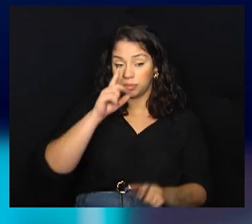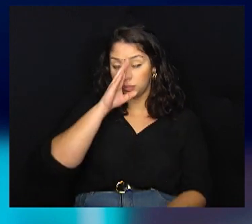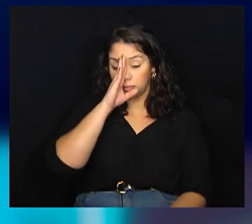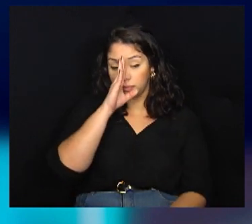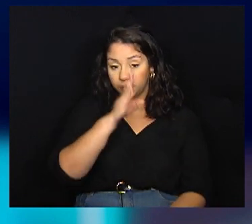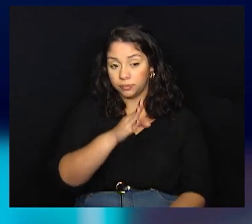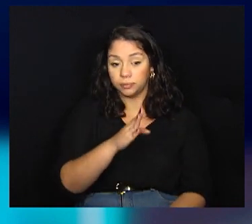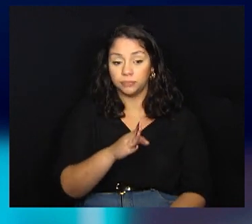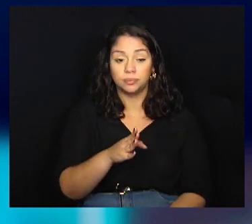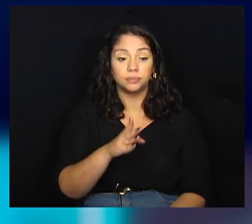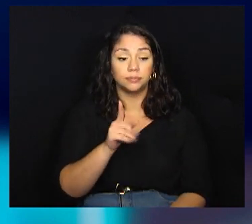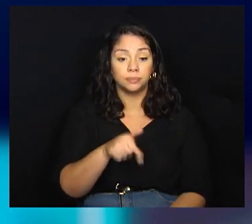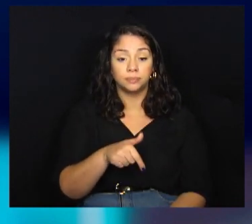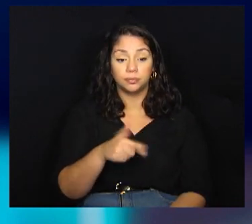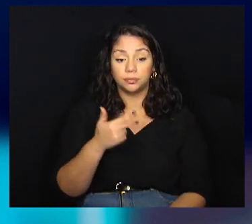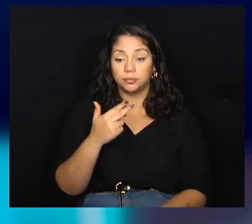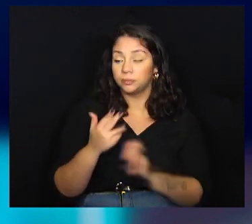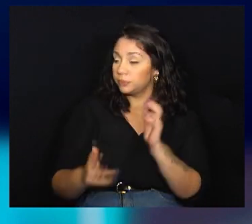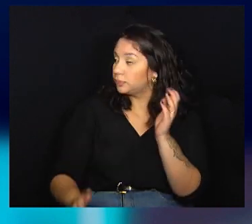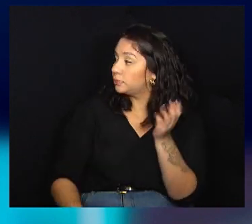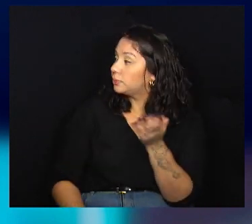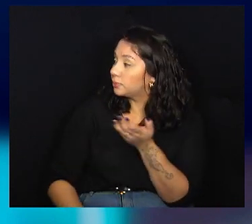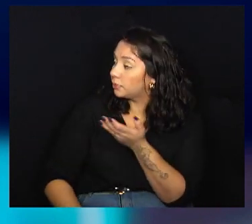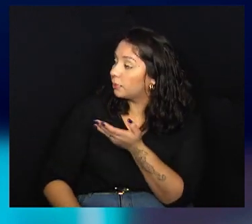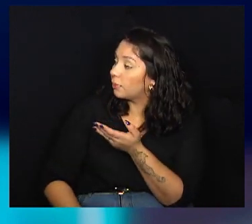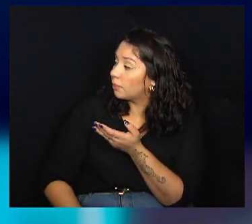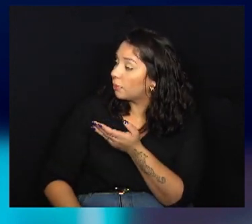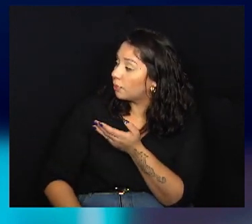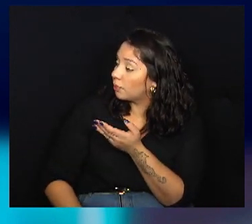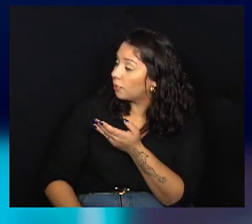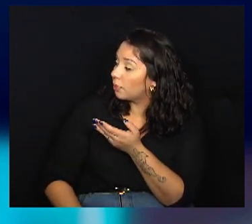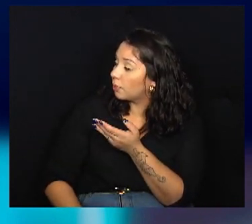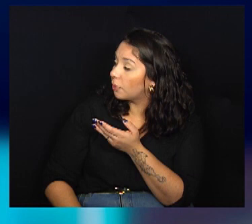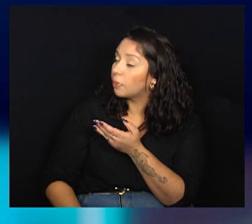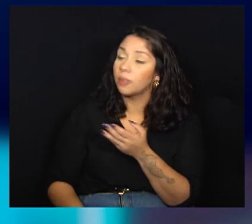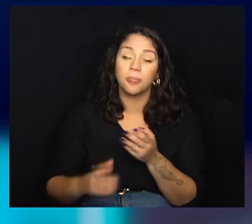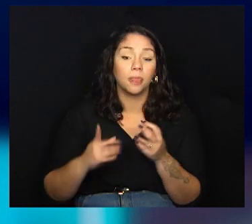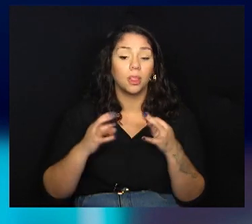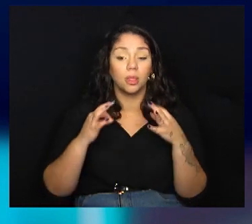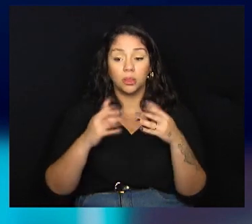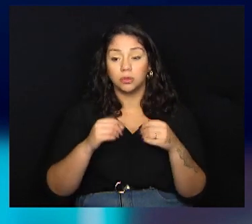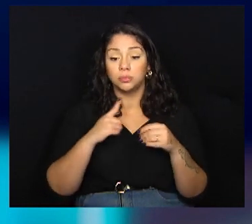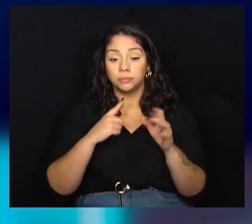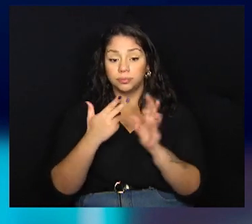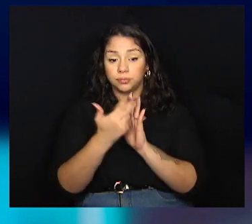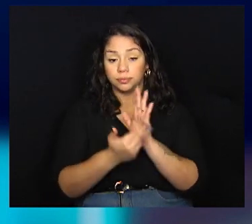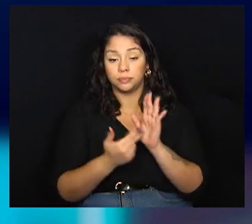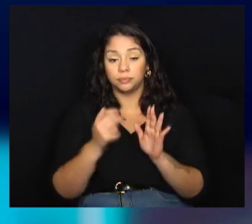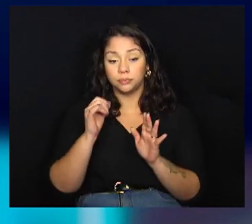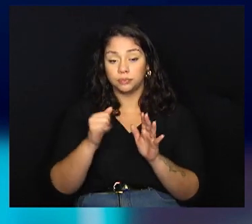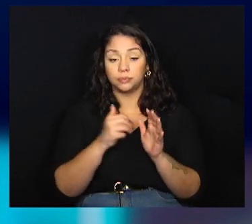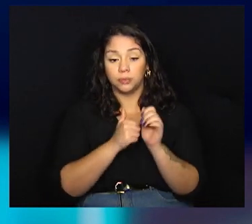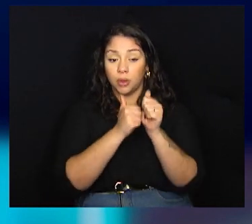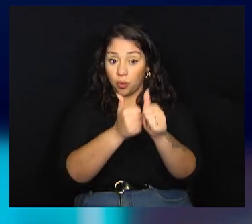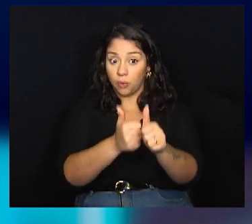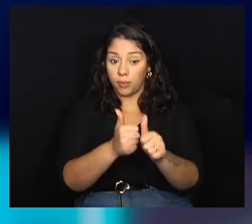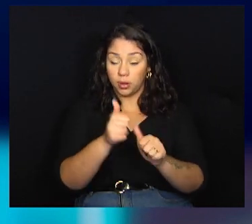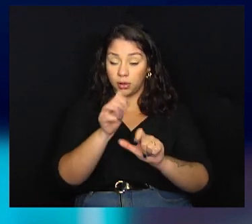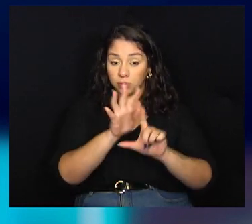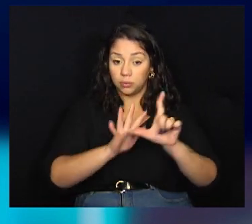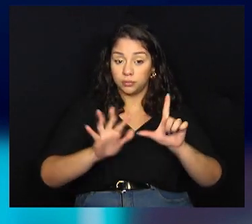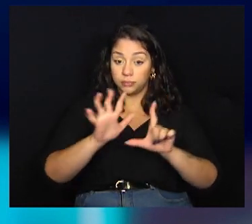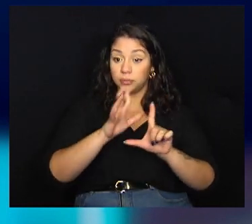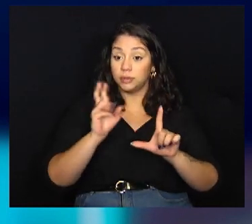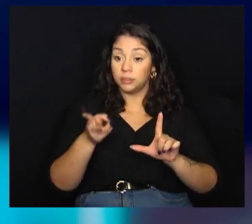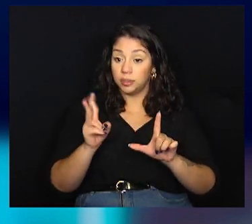comandantes. E esses símbolos, todos eles têm uma razão de ser. E, se vocês têm acompanhado na mídia, eles estão